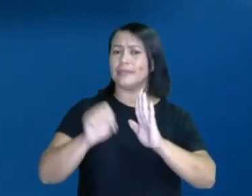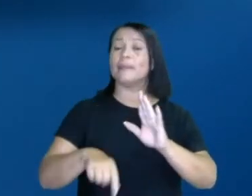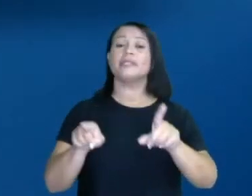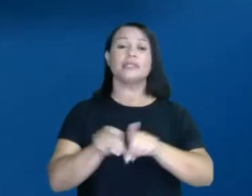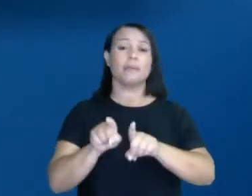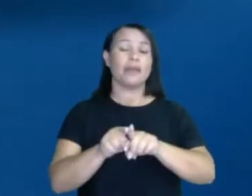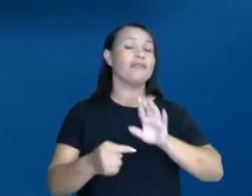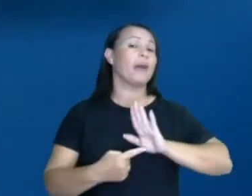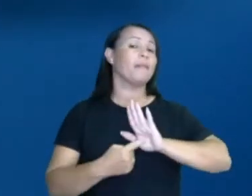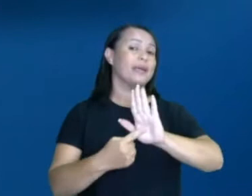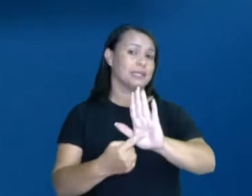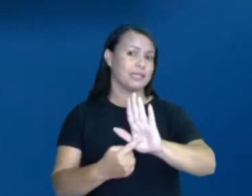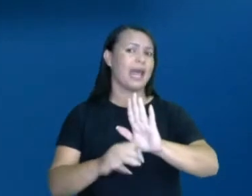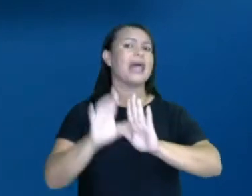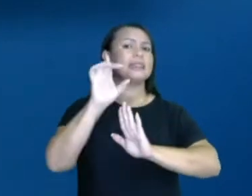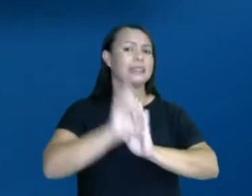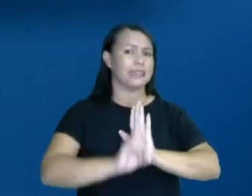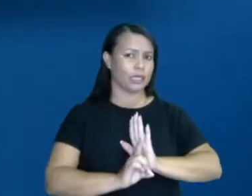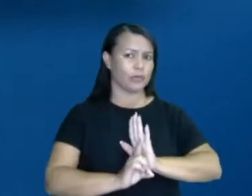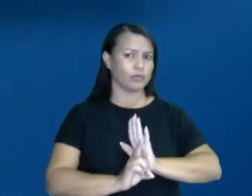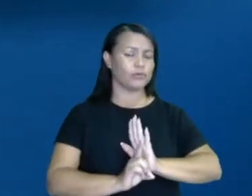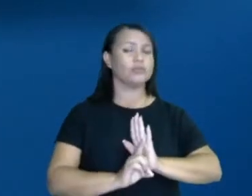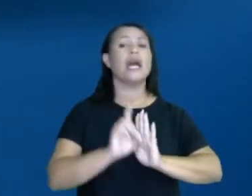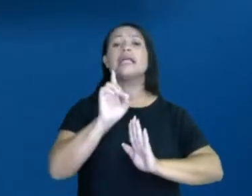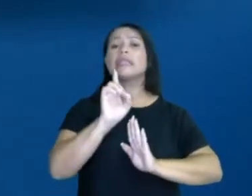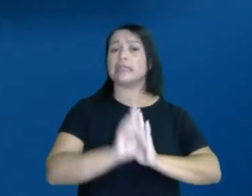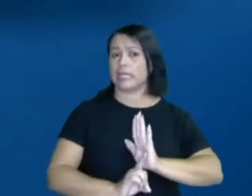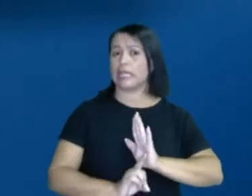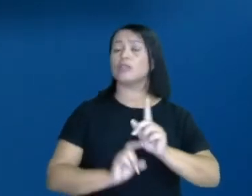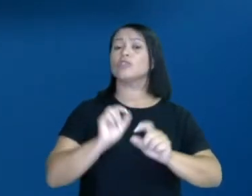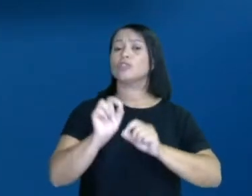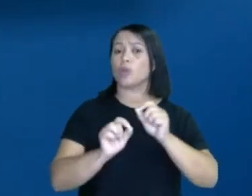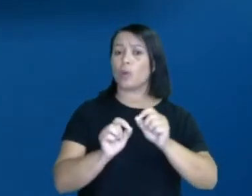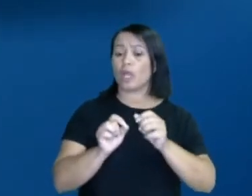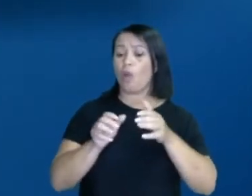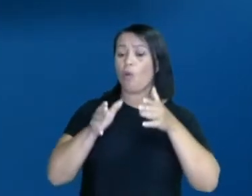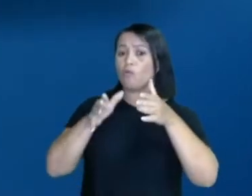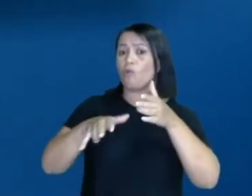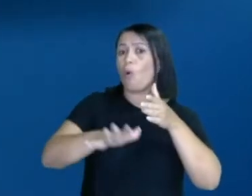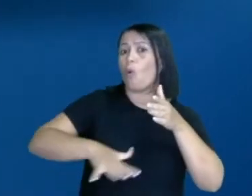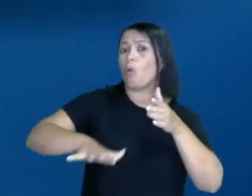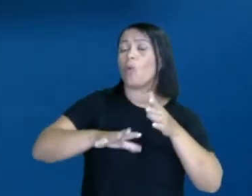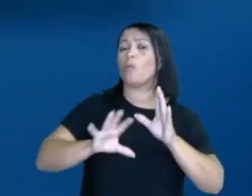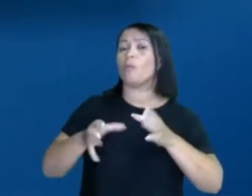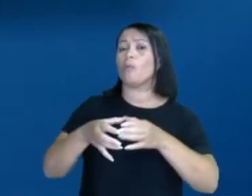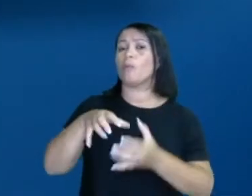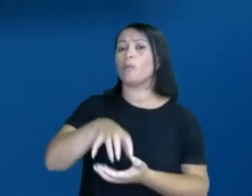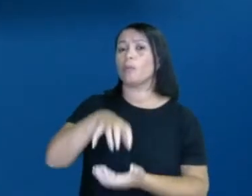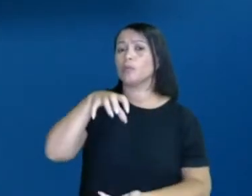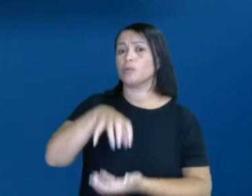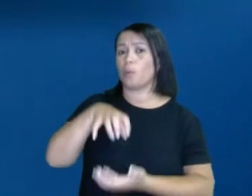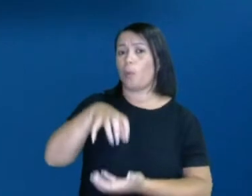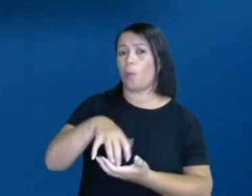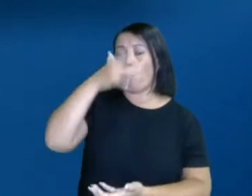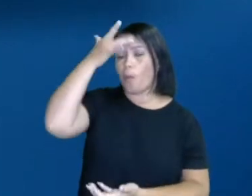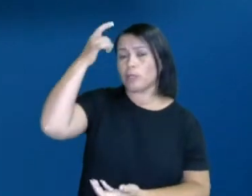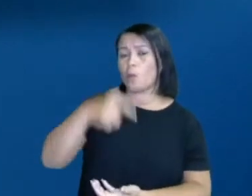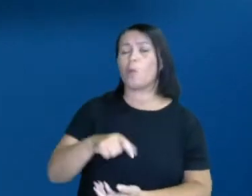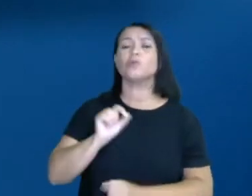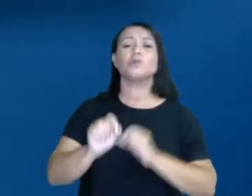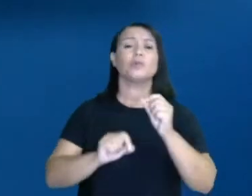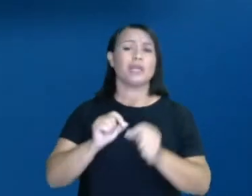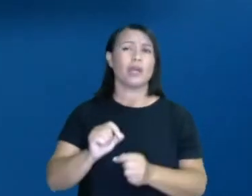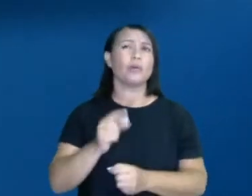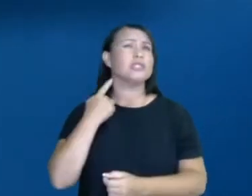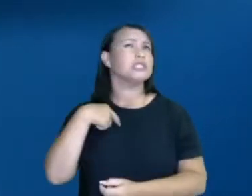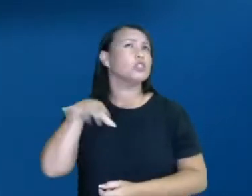também vai apresentar direitos, tá? Direitos que são voltados ao público idoso. Então, quando a gente escuta